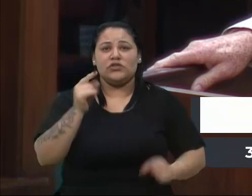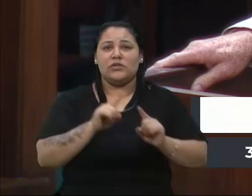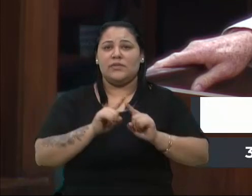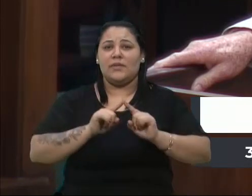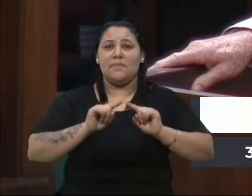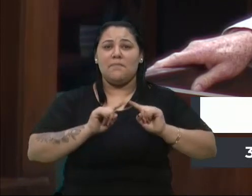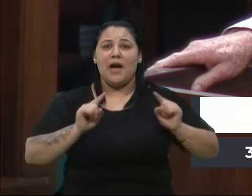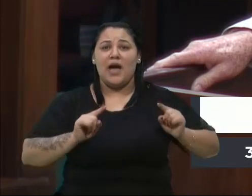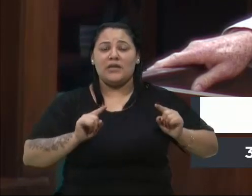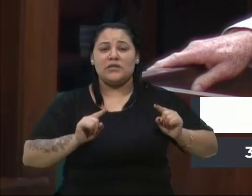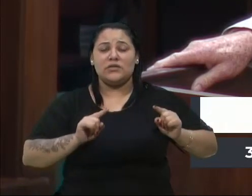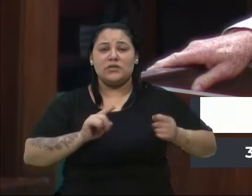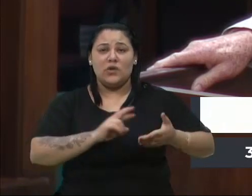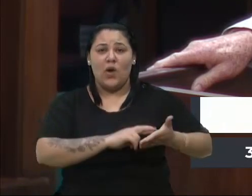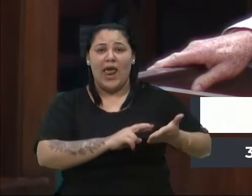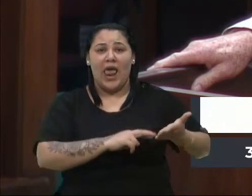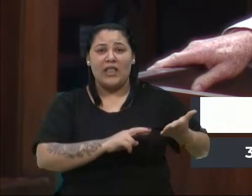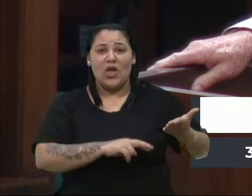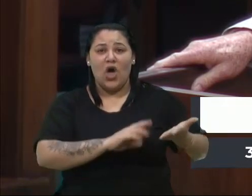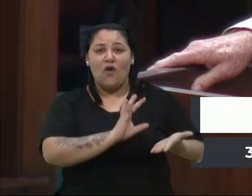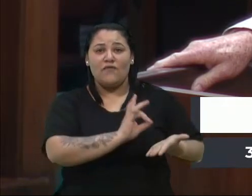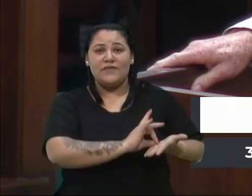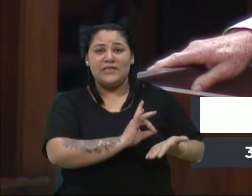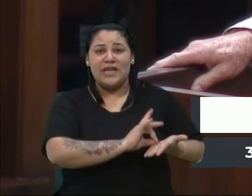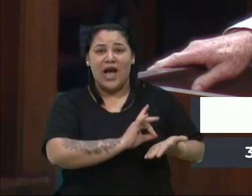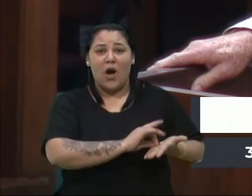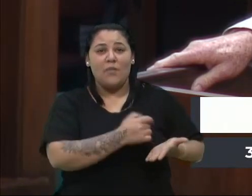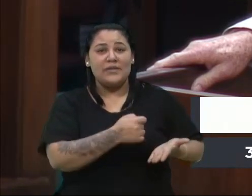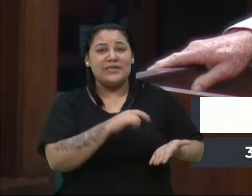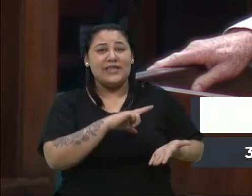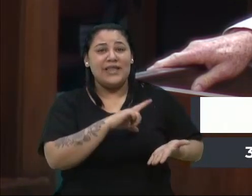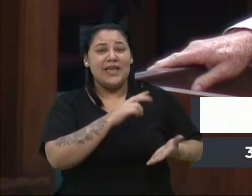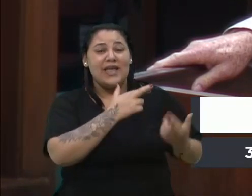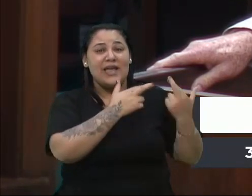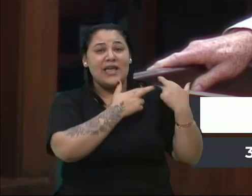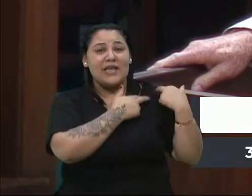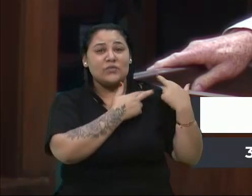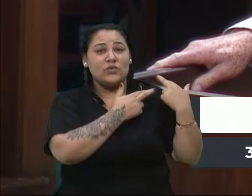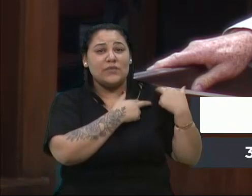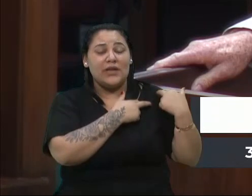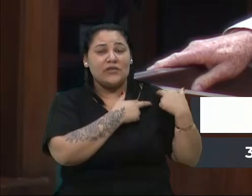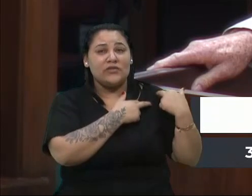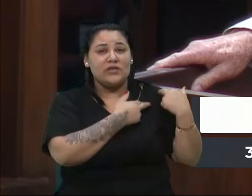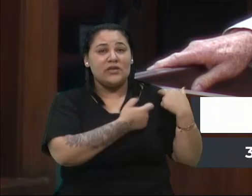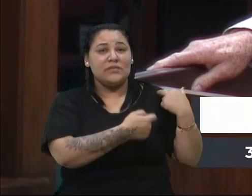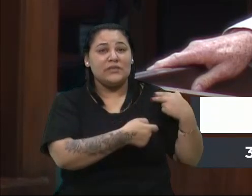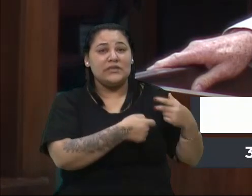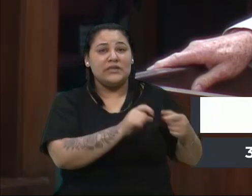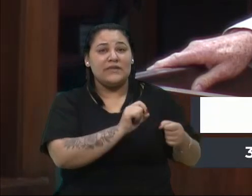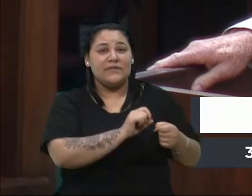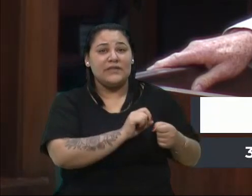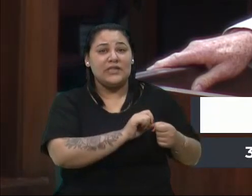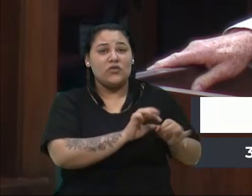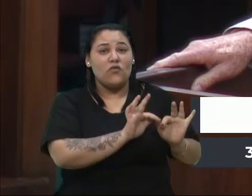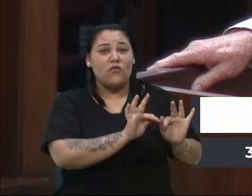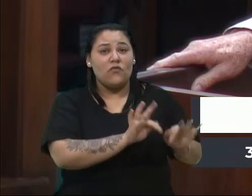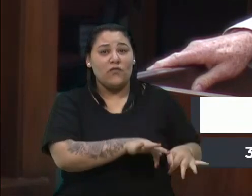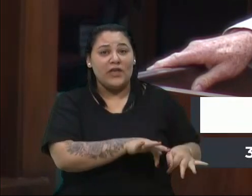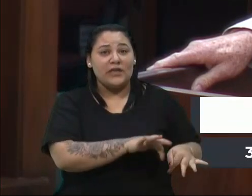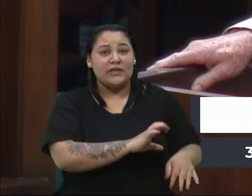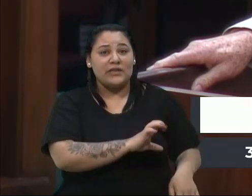o relatório conclusivo, ele tem que ter responsabilidade e tem que ser feito ao fim da